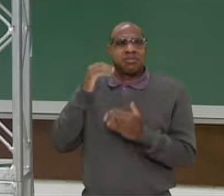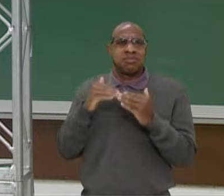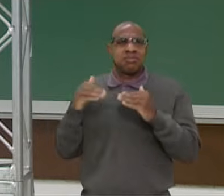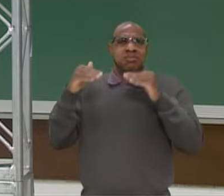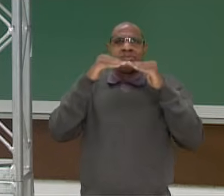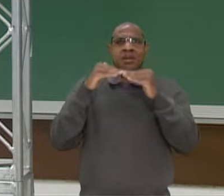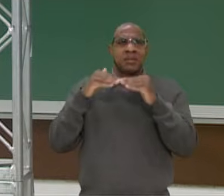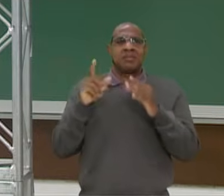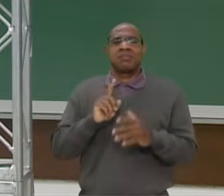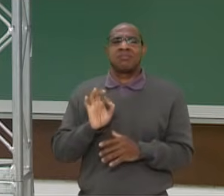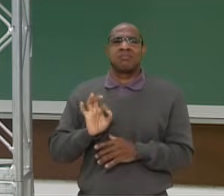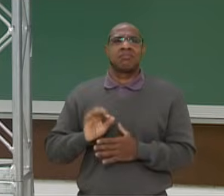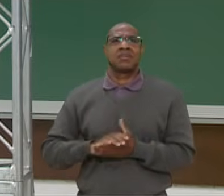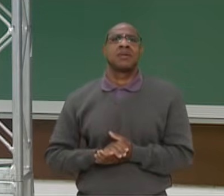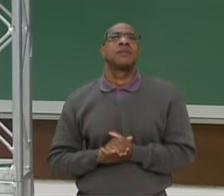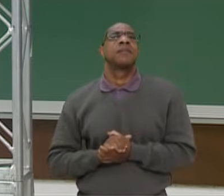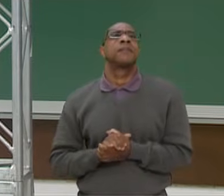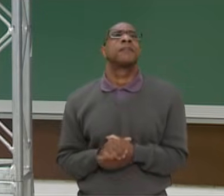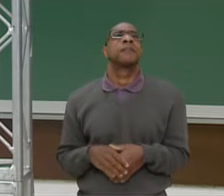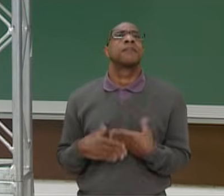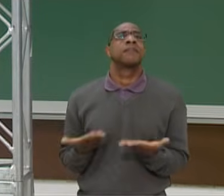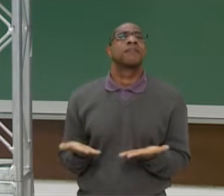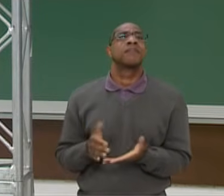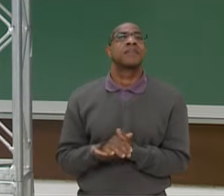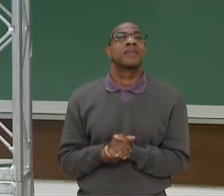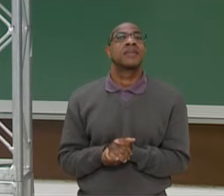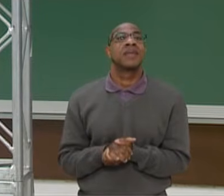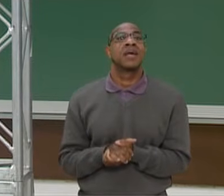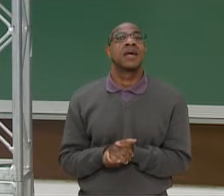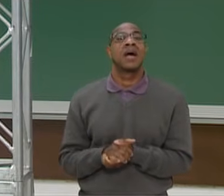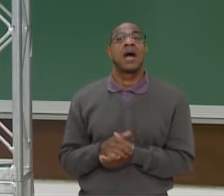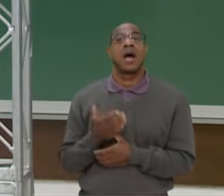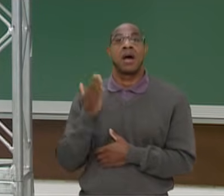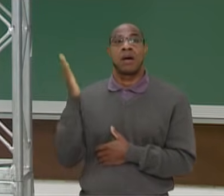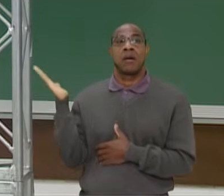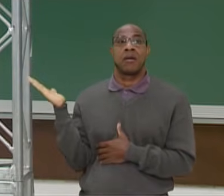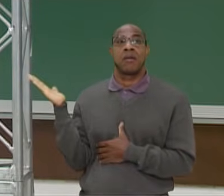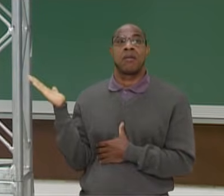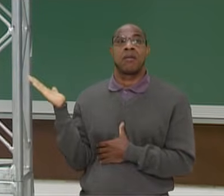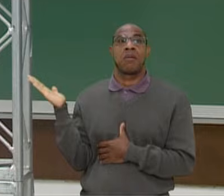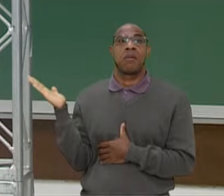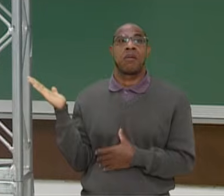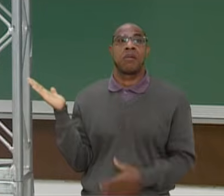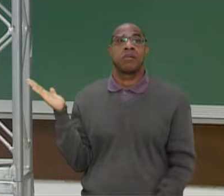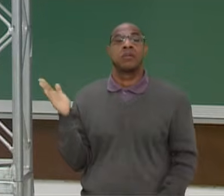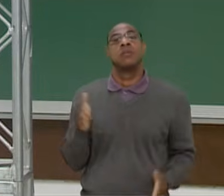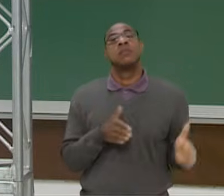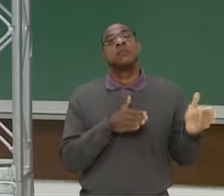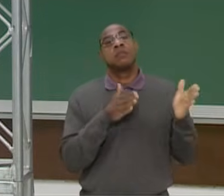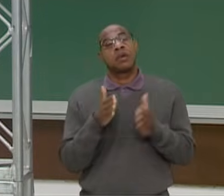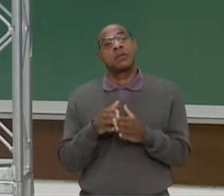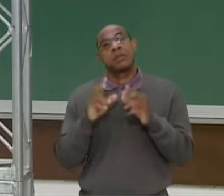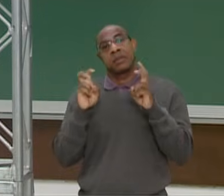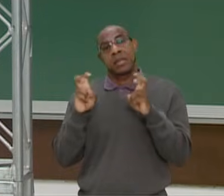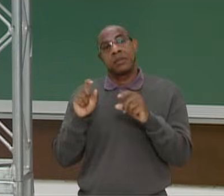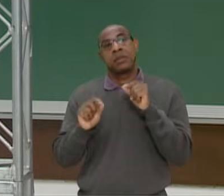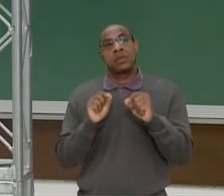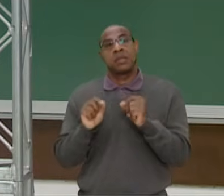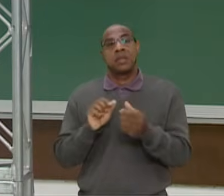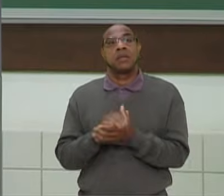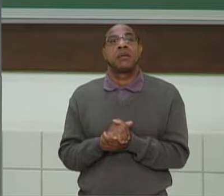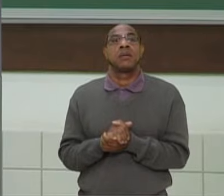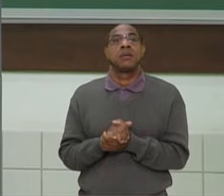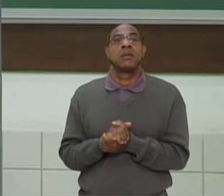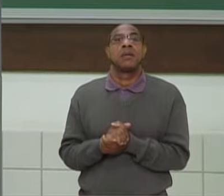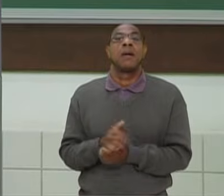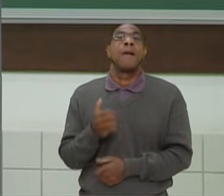não, é um padrão cultural ocidental. Tá, vamos lá para o próximo tema, né, que a gente estudou, que